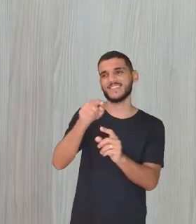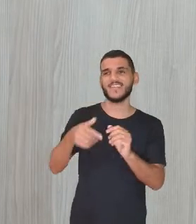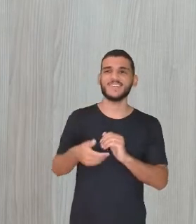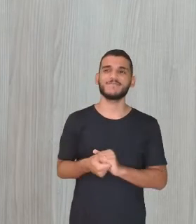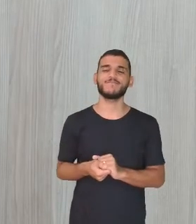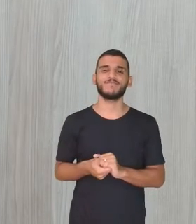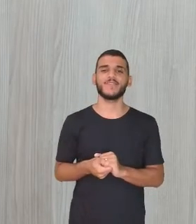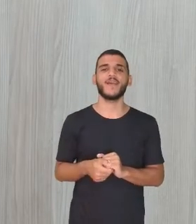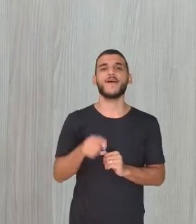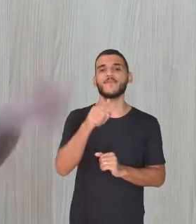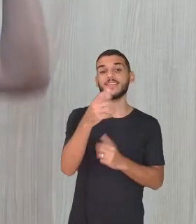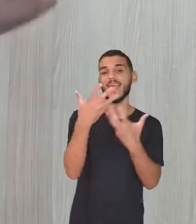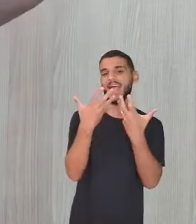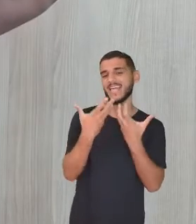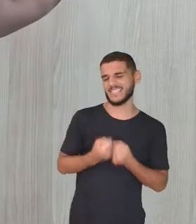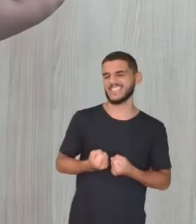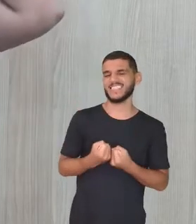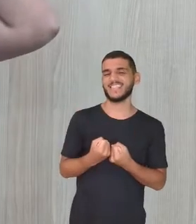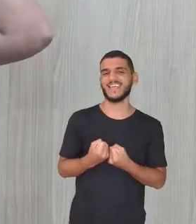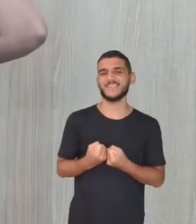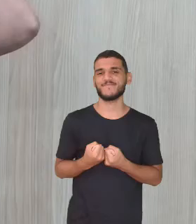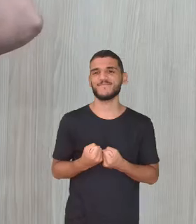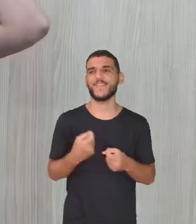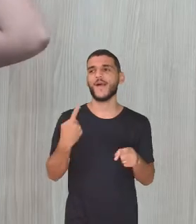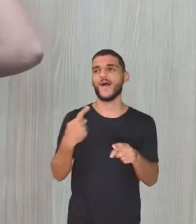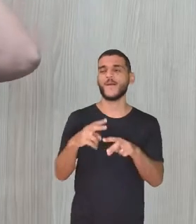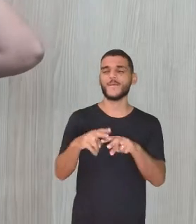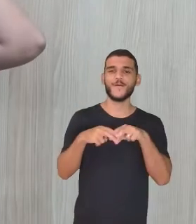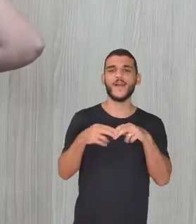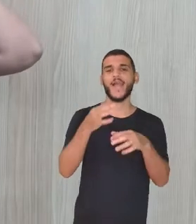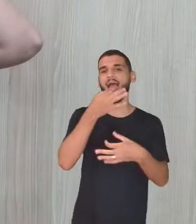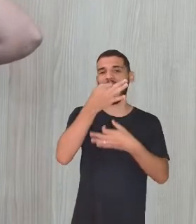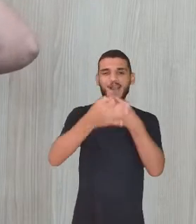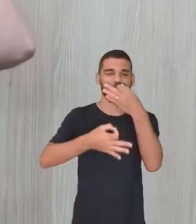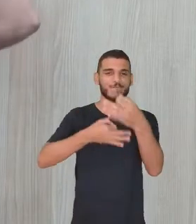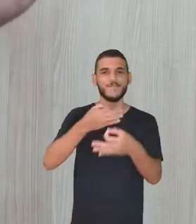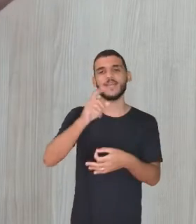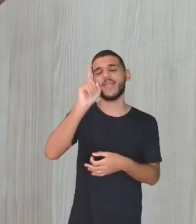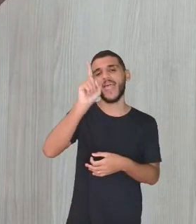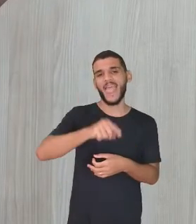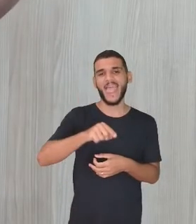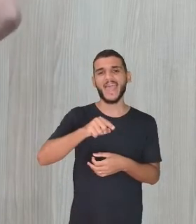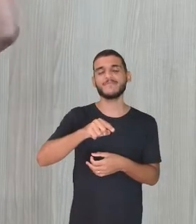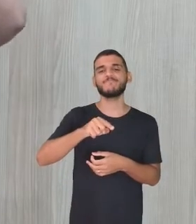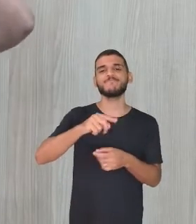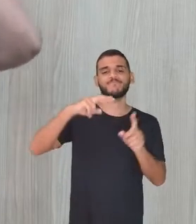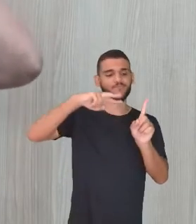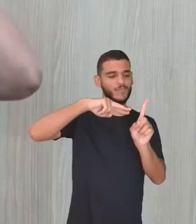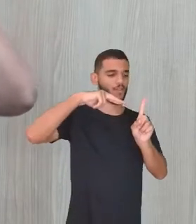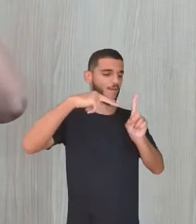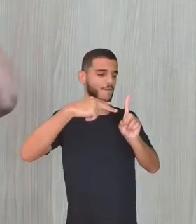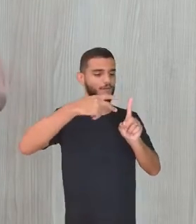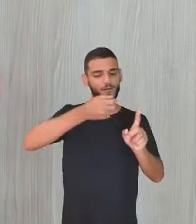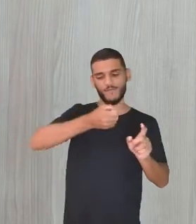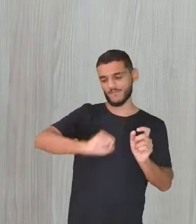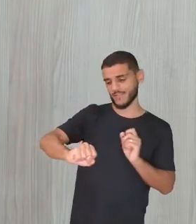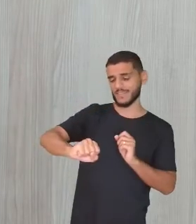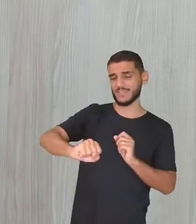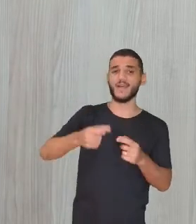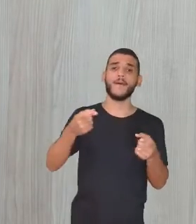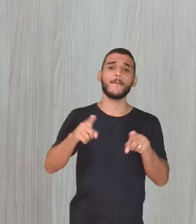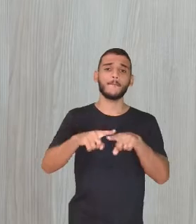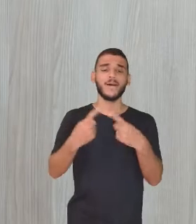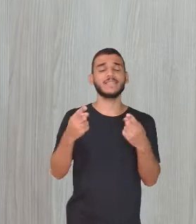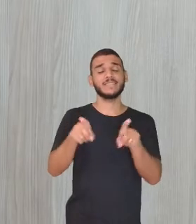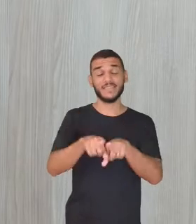te convencer. Porque o argumento é para defesa do ponto de vista, mas é também uma ferramenta de